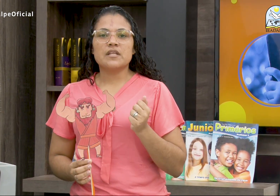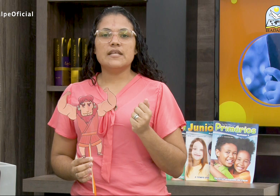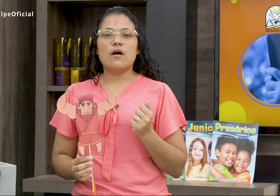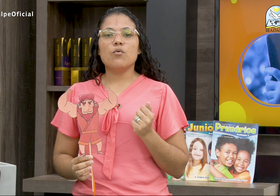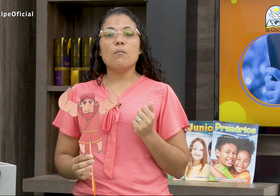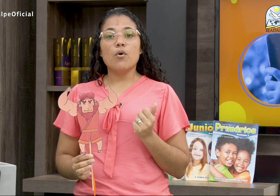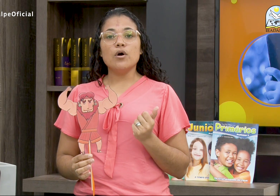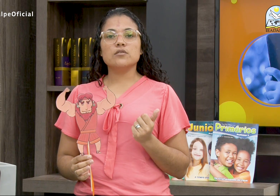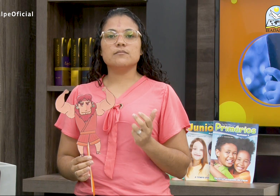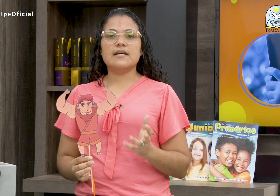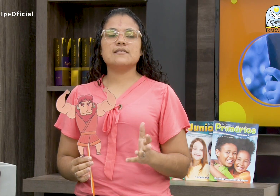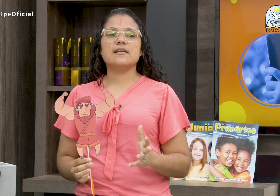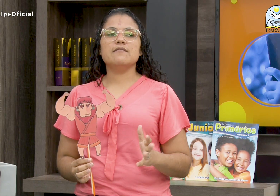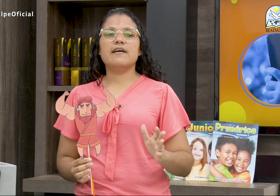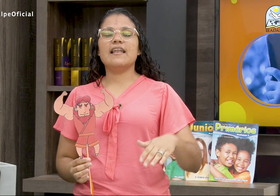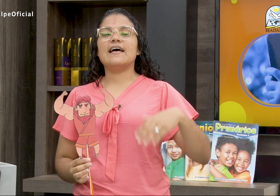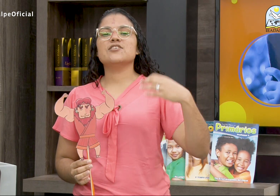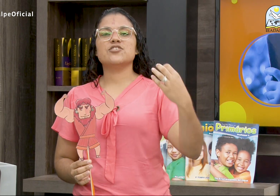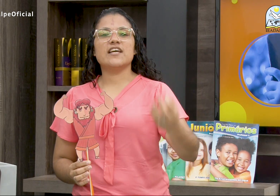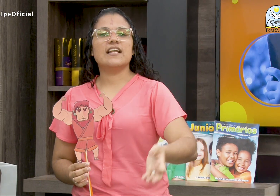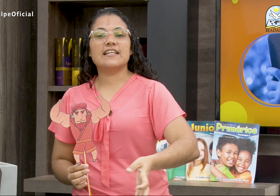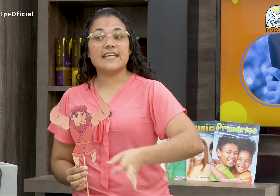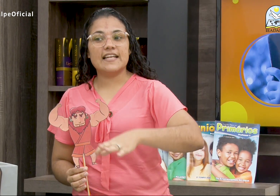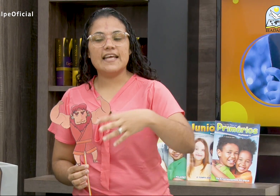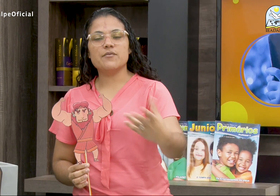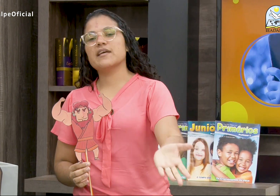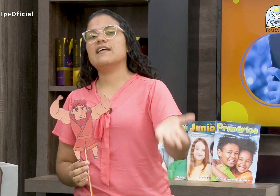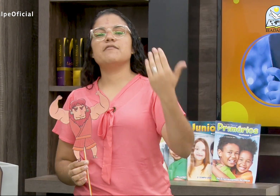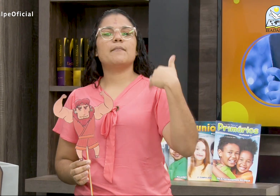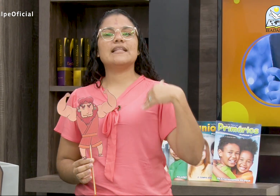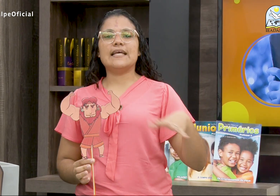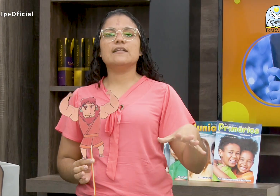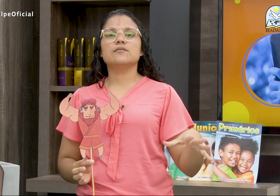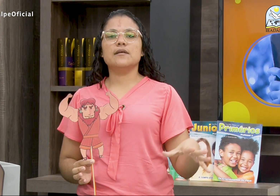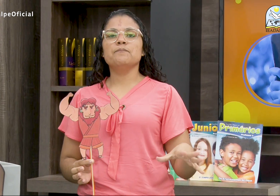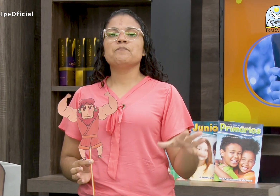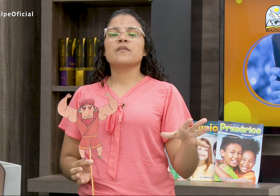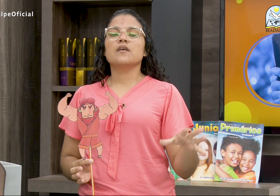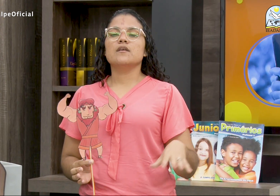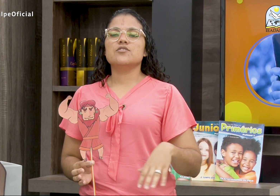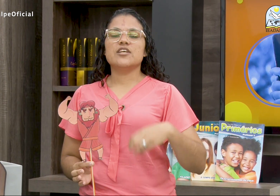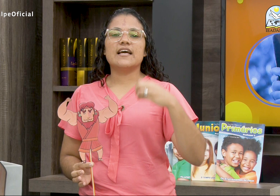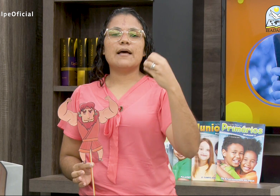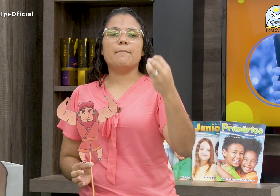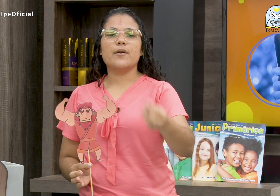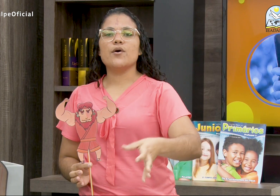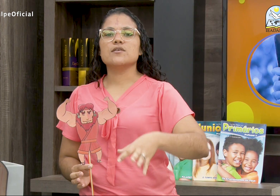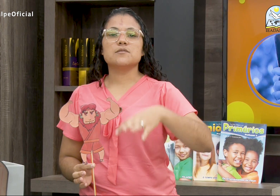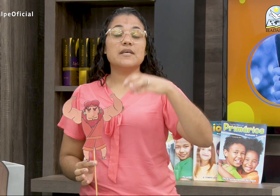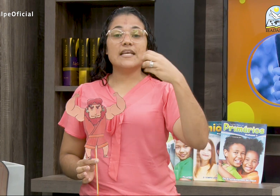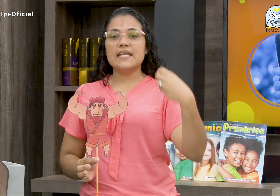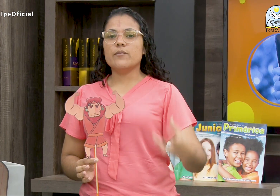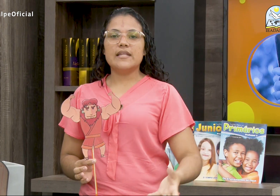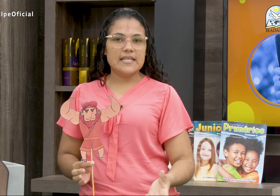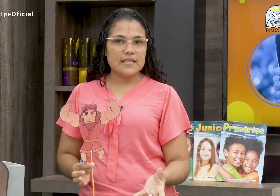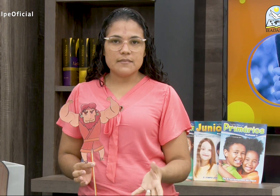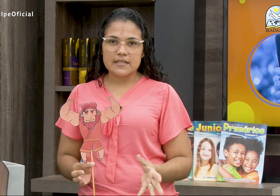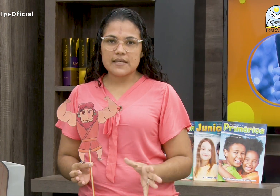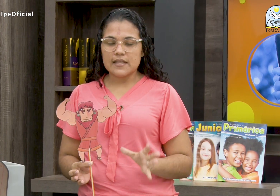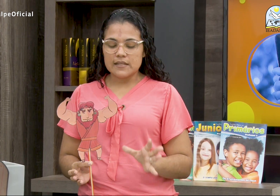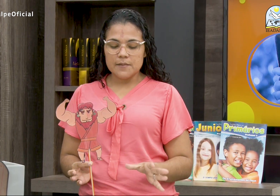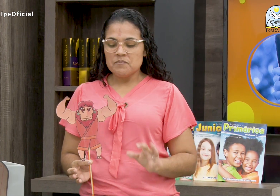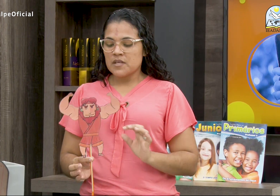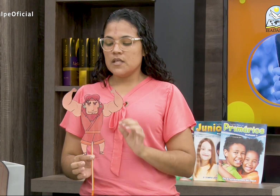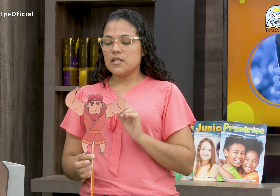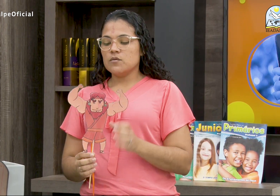de algo morto, mas ele vai lá, chega lá naquele leão que ele havia matado, né? e chega lá próximo e cria um enigma